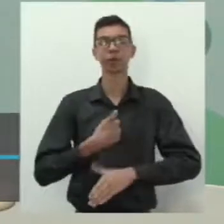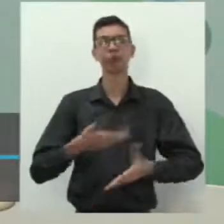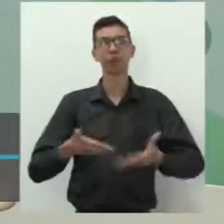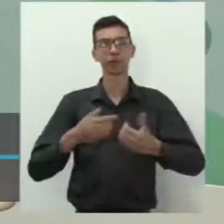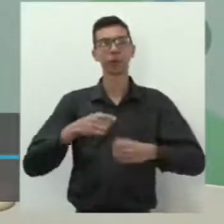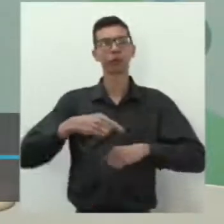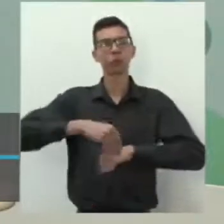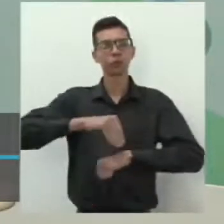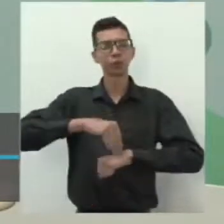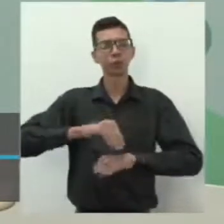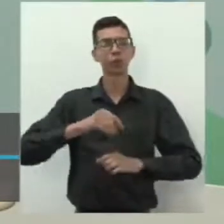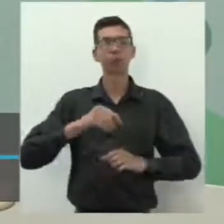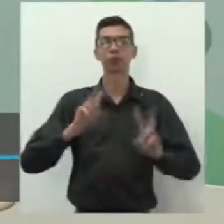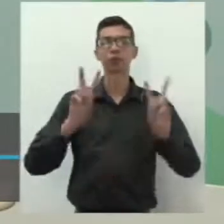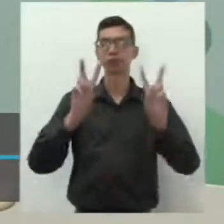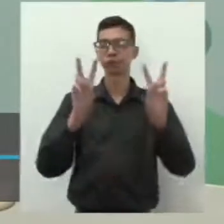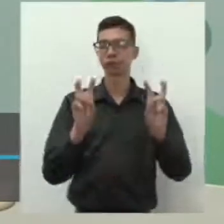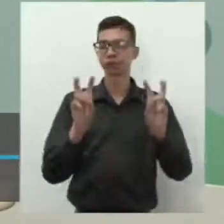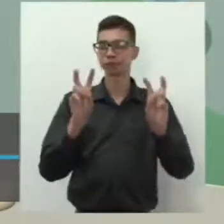de temas e tópicos,